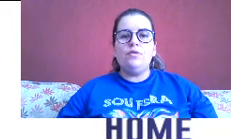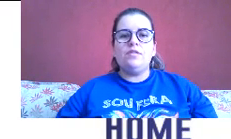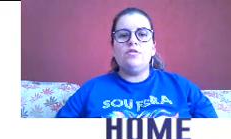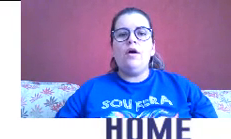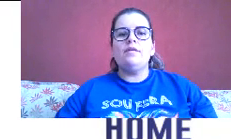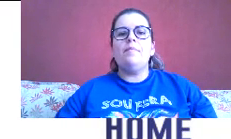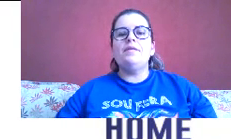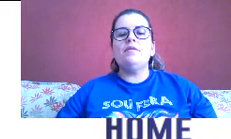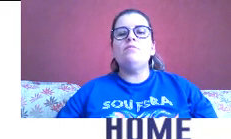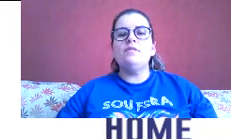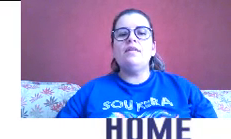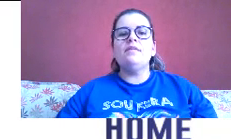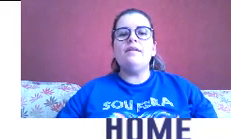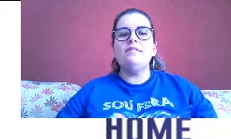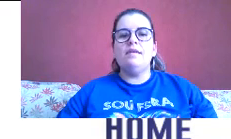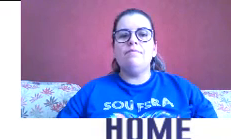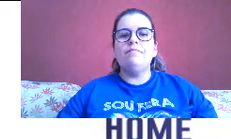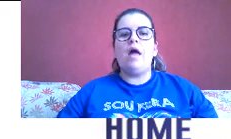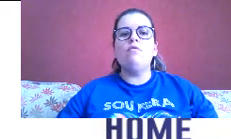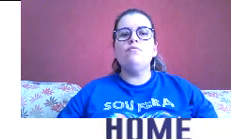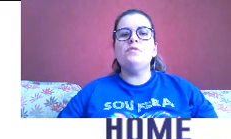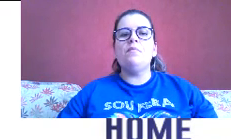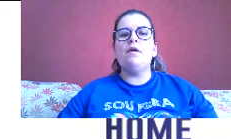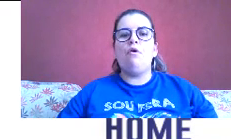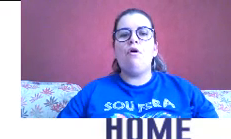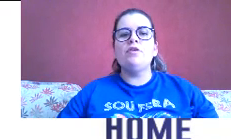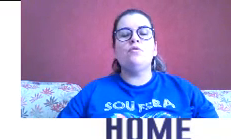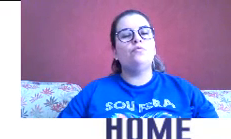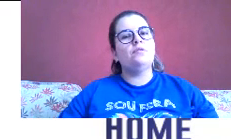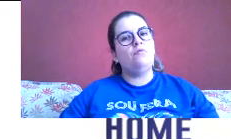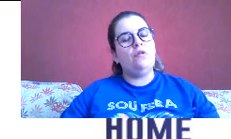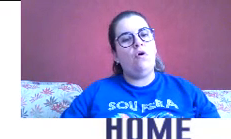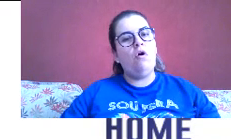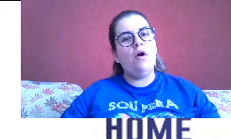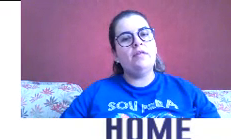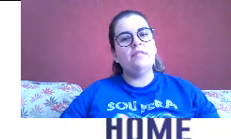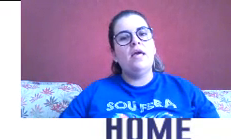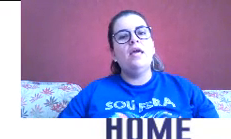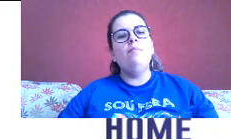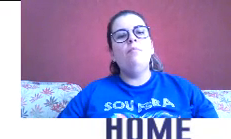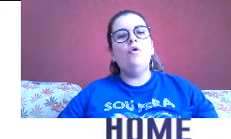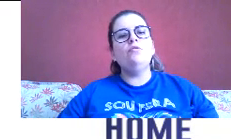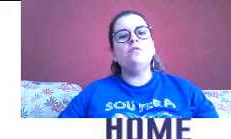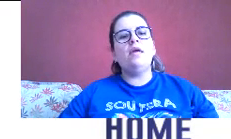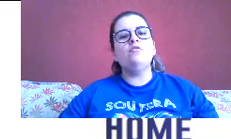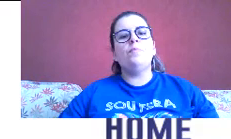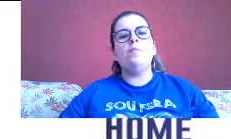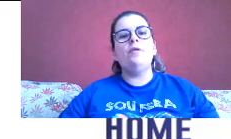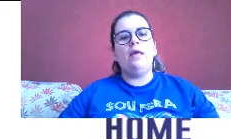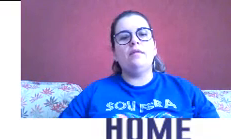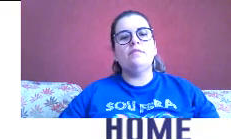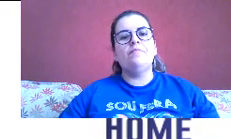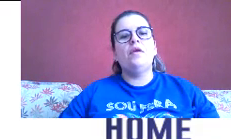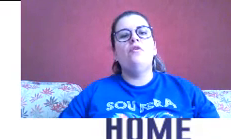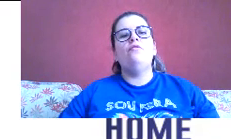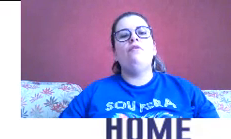várias outras histórias apresentam seres assim Alguns são heróis outros são vilões e muitos têm